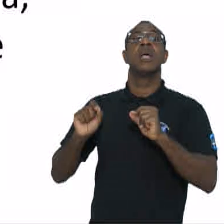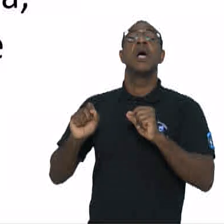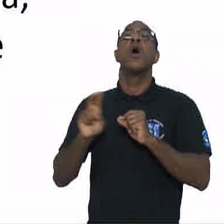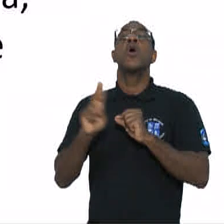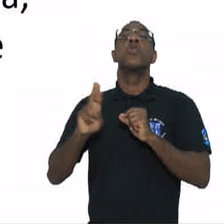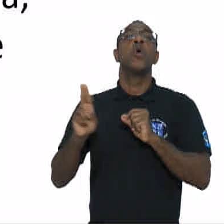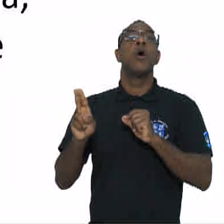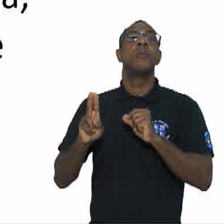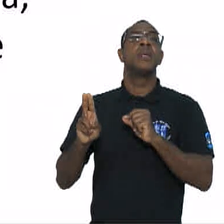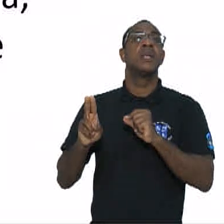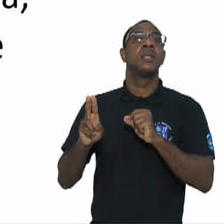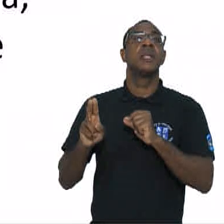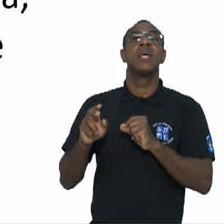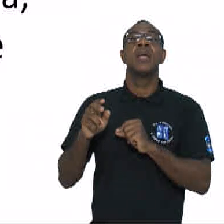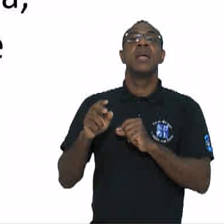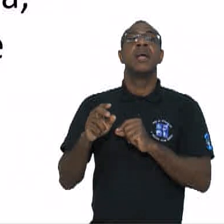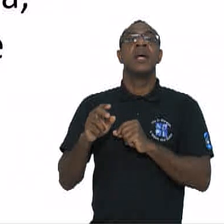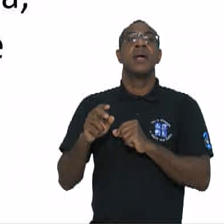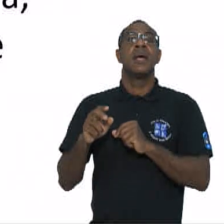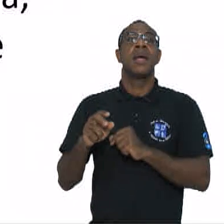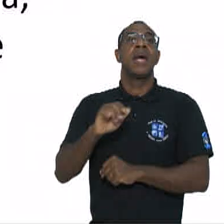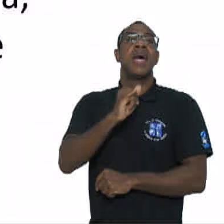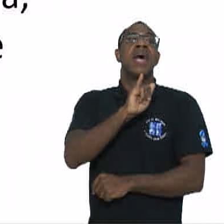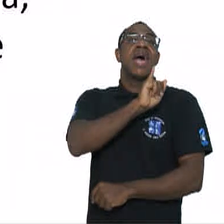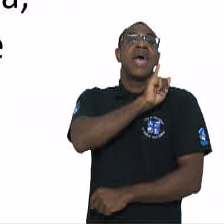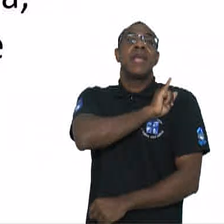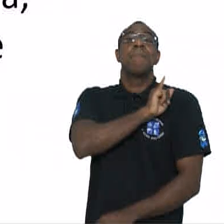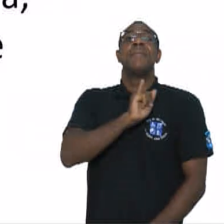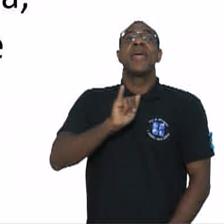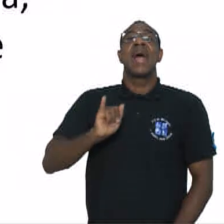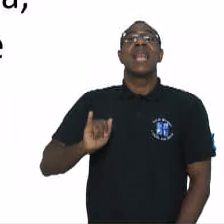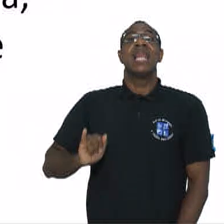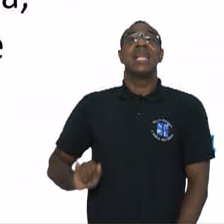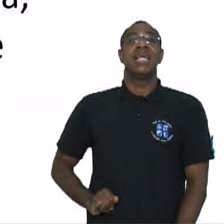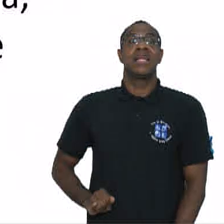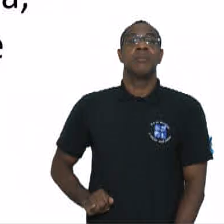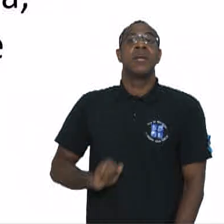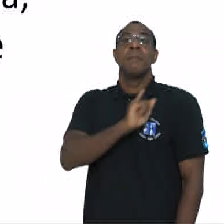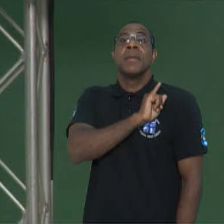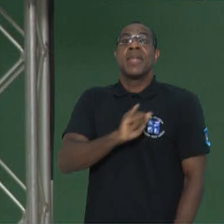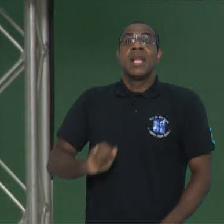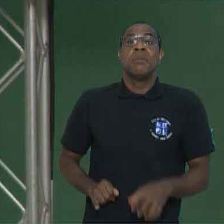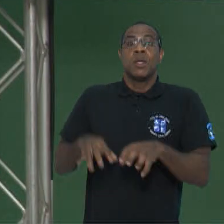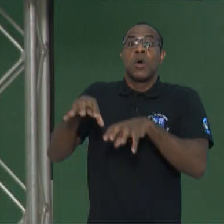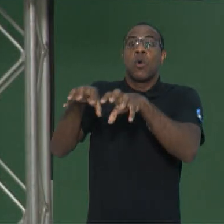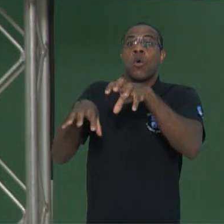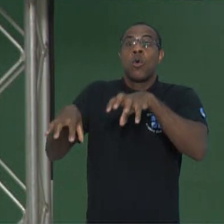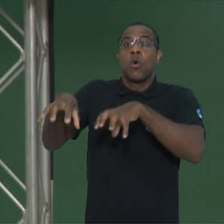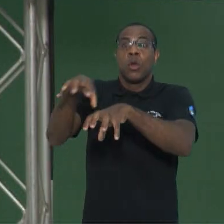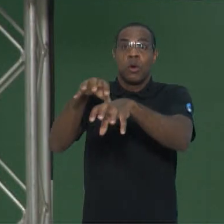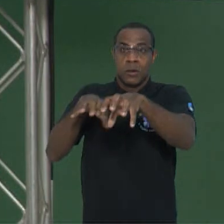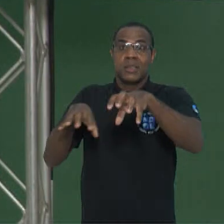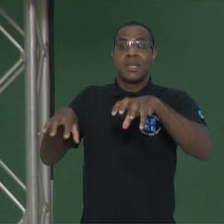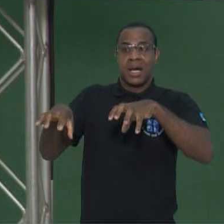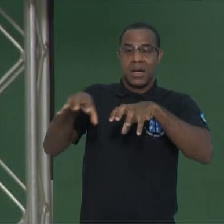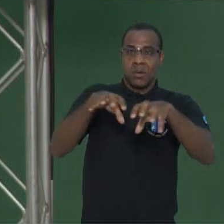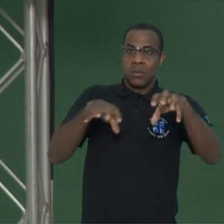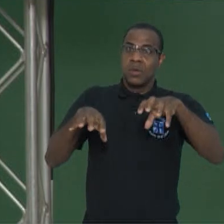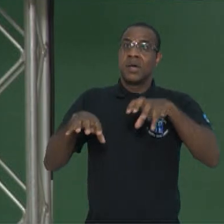nome de imperialismo colonial. Então, a ideia de países da Europa dominando outras partes do mundo